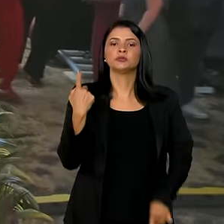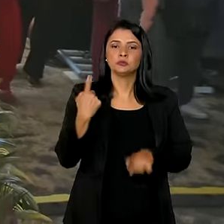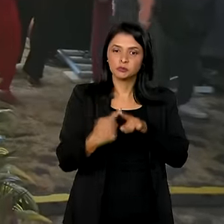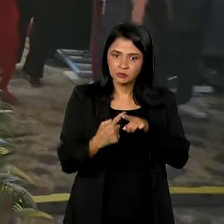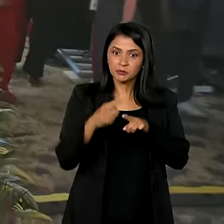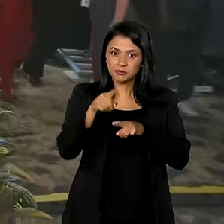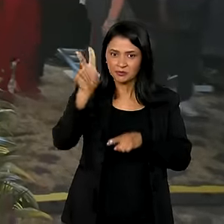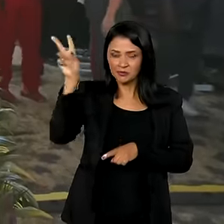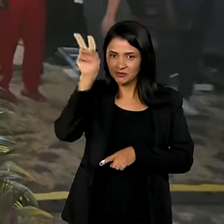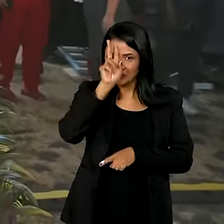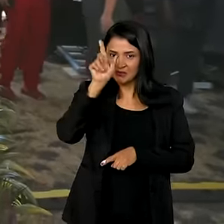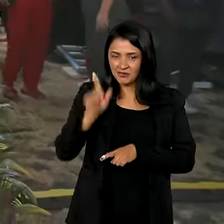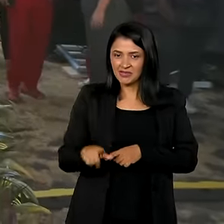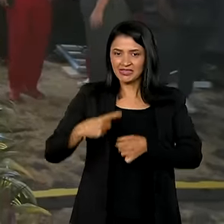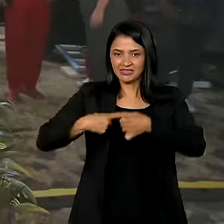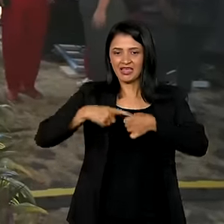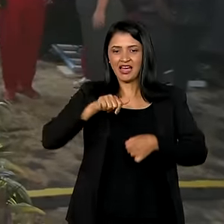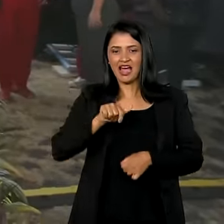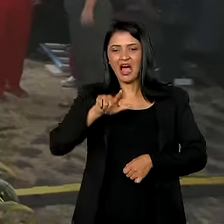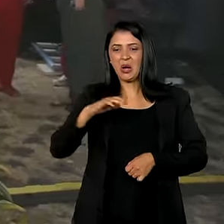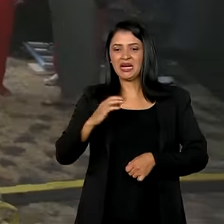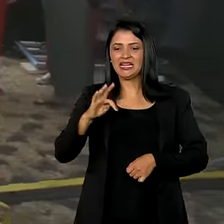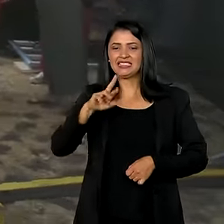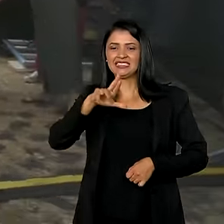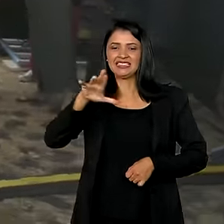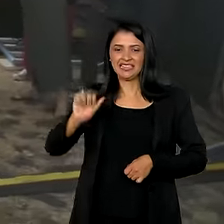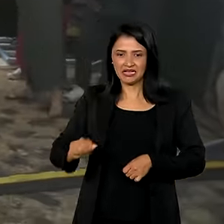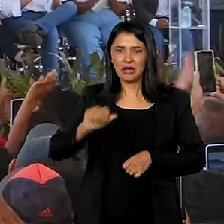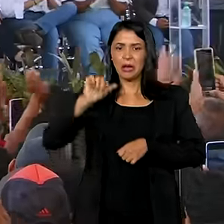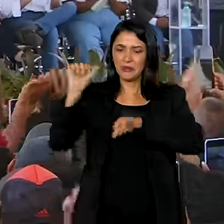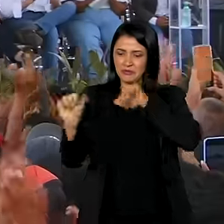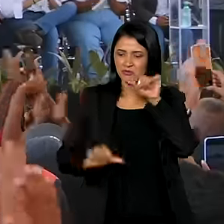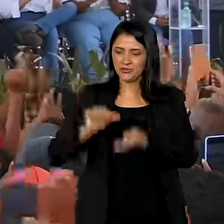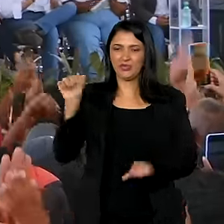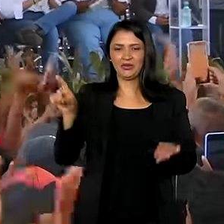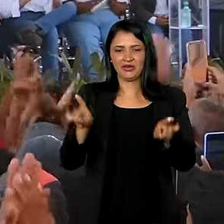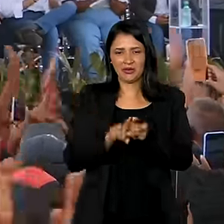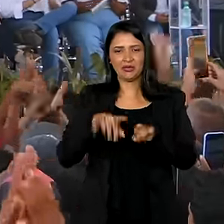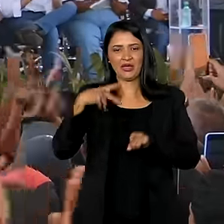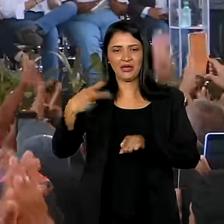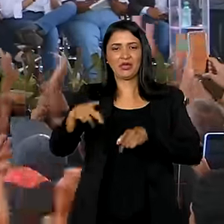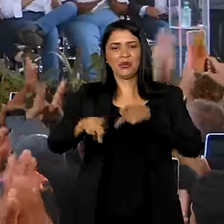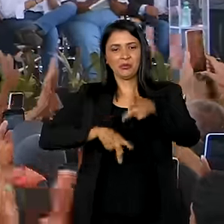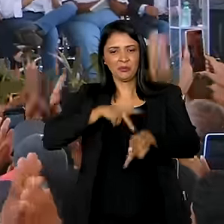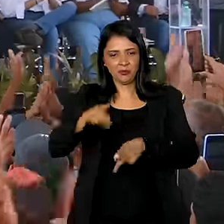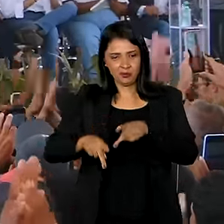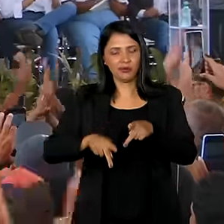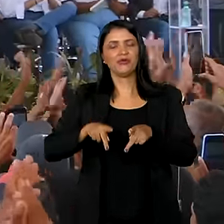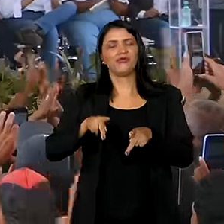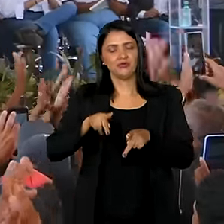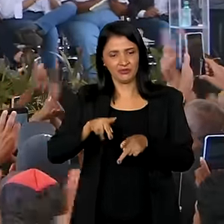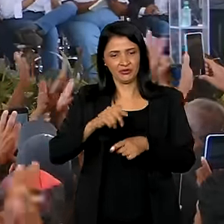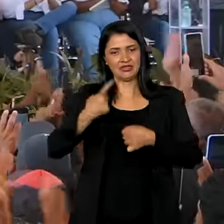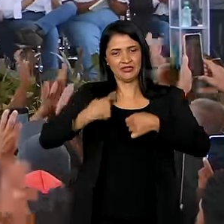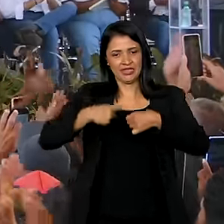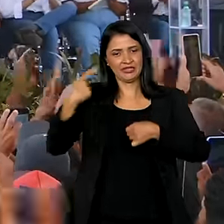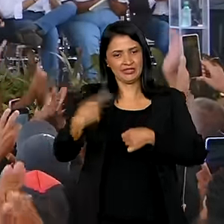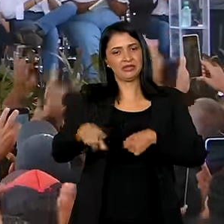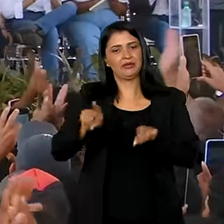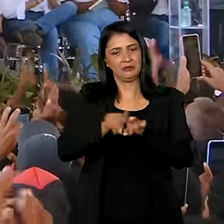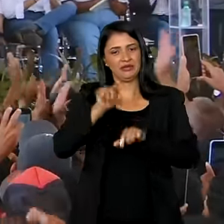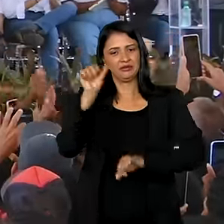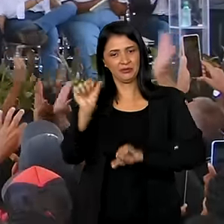a história de Alcântara mudou e a história do povo de Alcântara vai mudar.